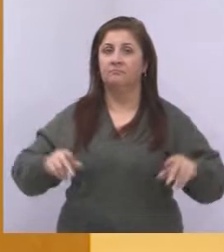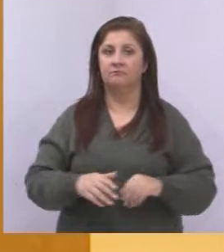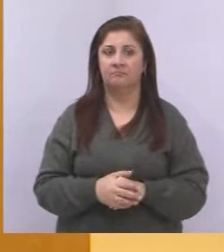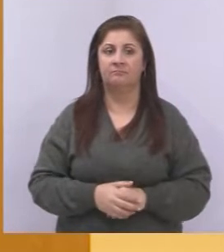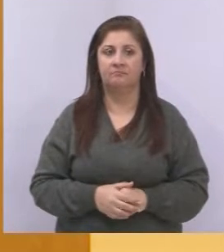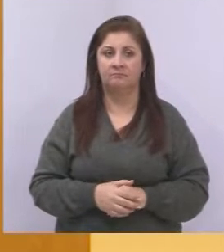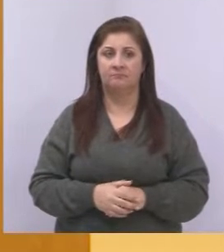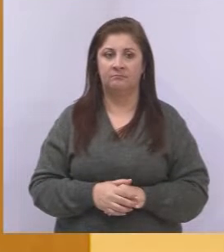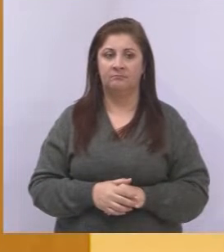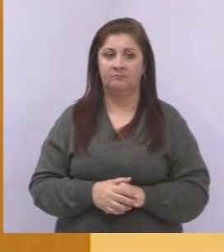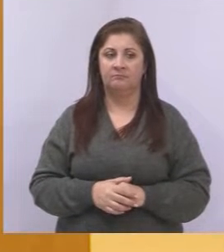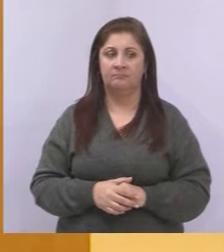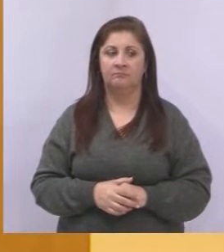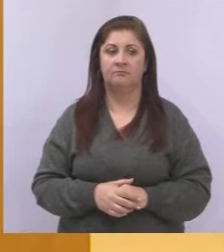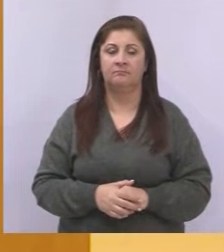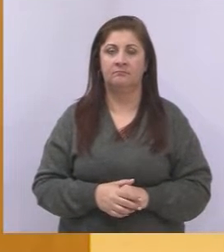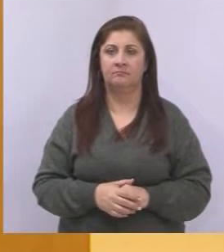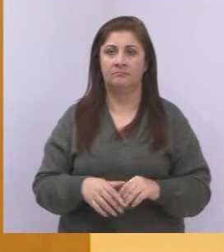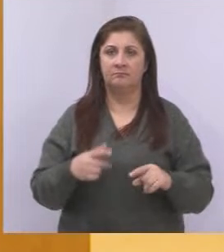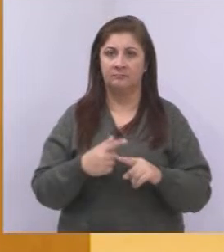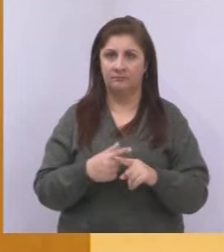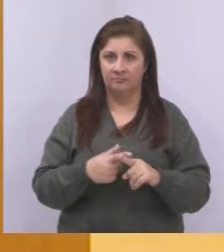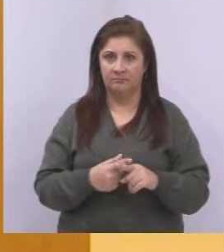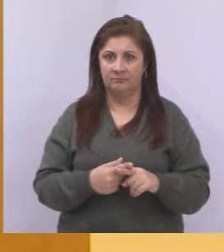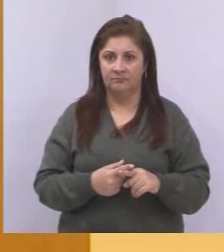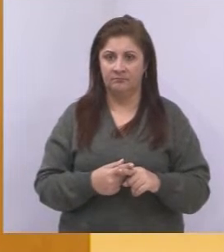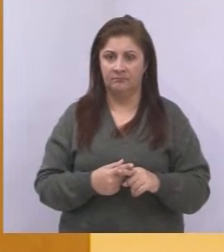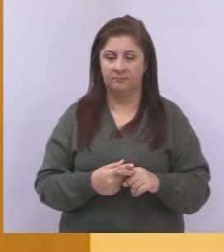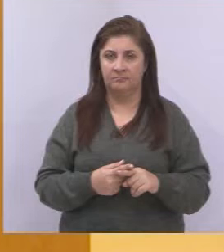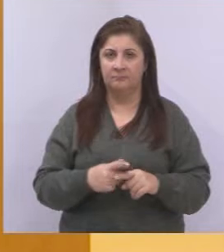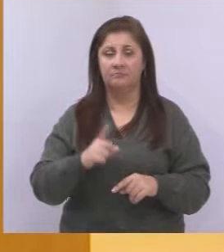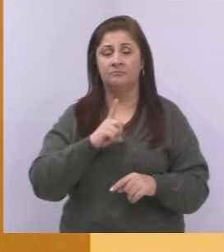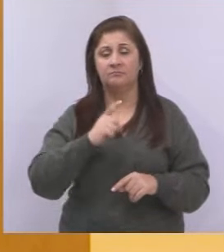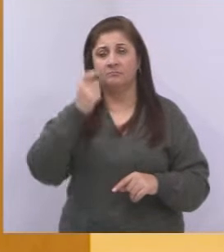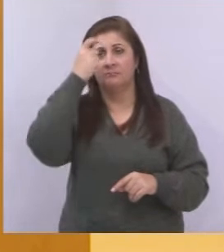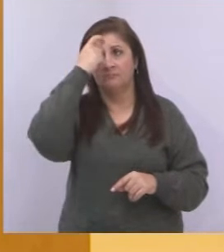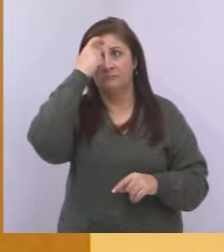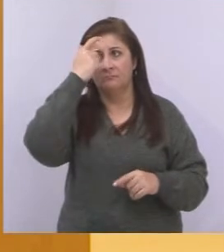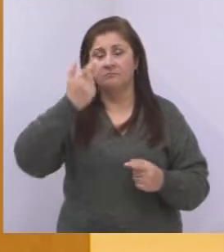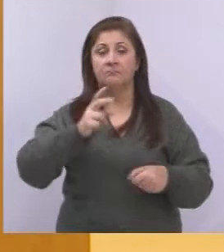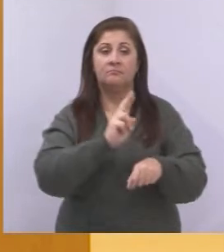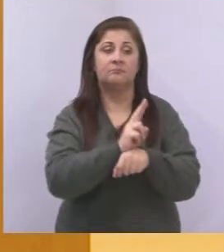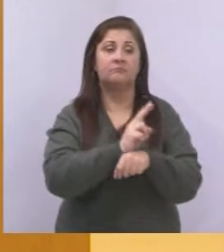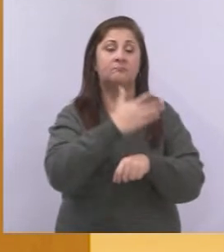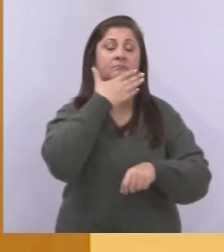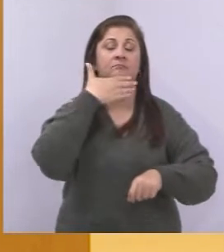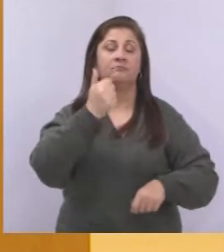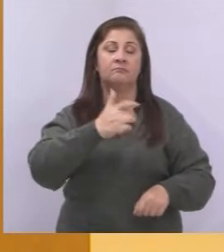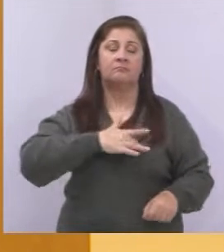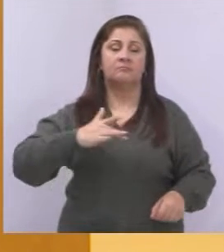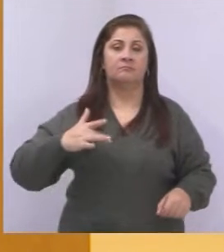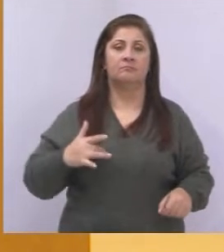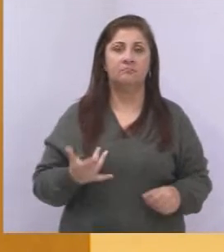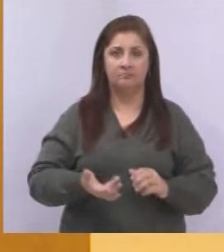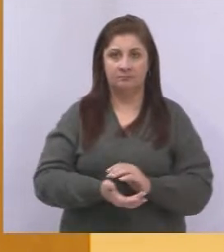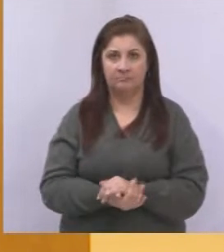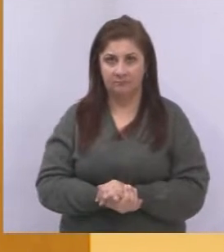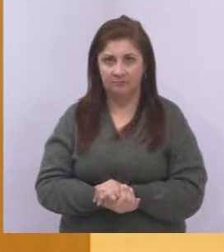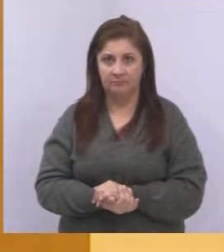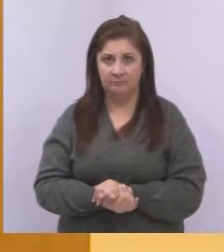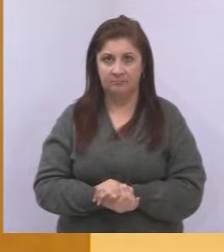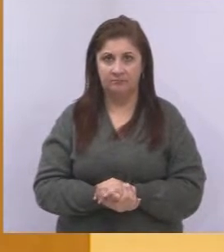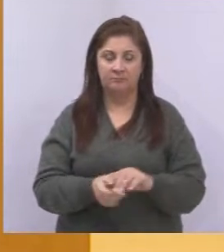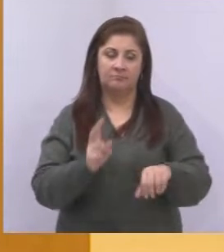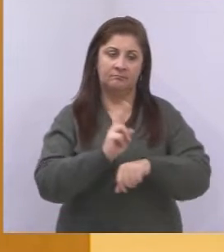A realidade hoje é outra. Por quê? Porque nós estamos tendo a consciência de cuidar melhor da saúde, de cuidar melhor